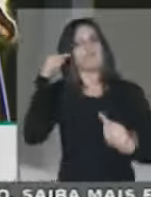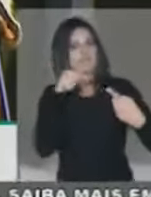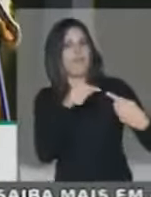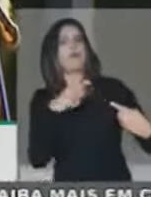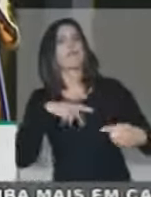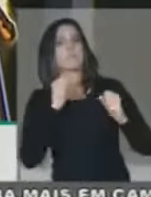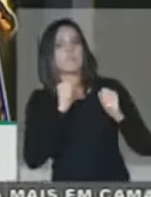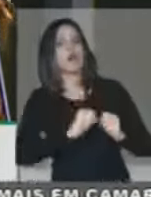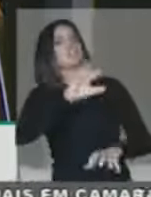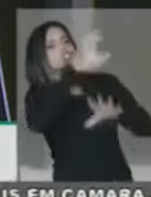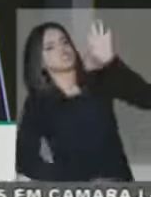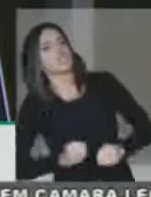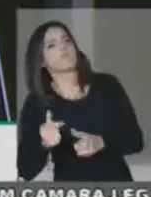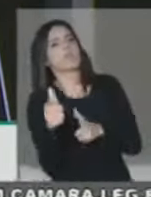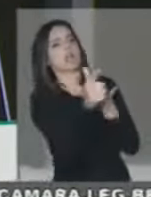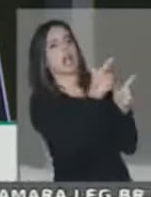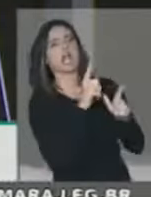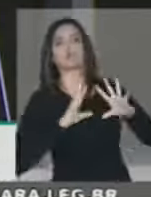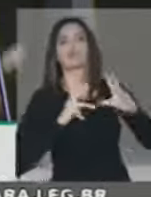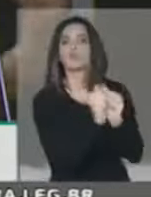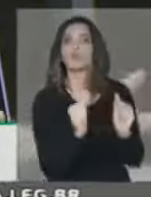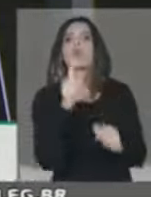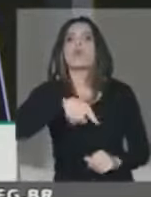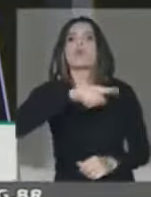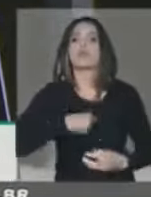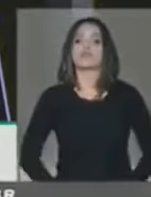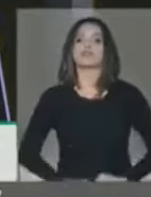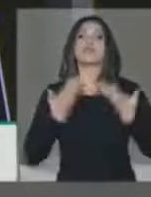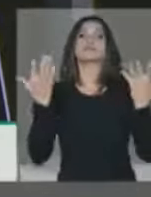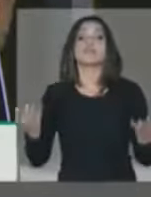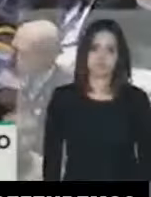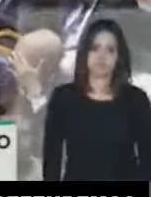tirar daquele quadro, naquele momento, o que expressava.